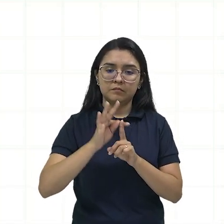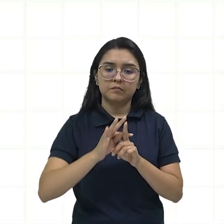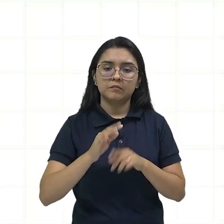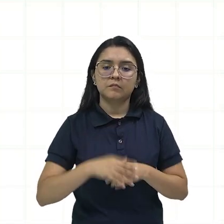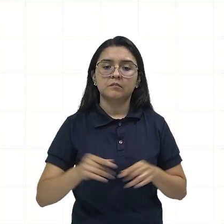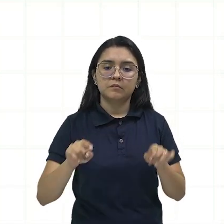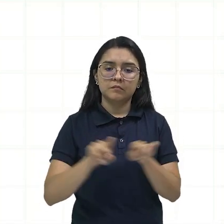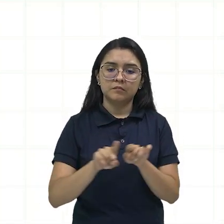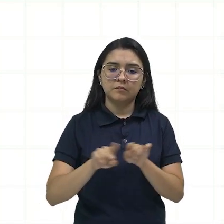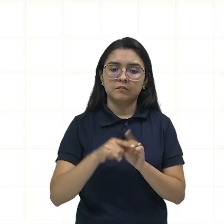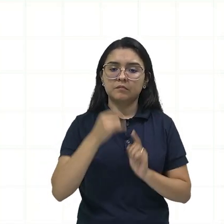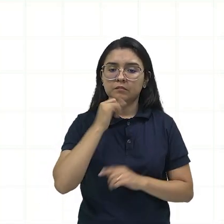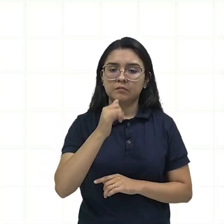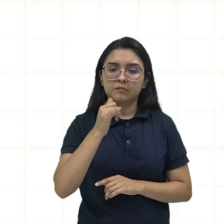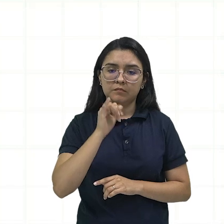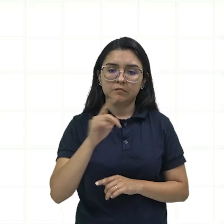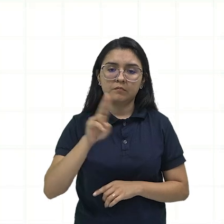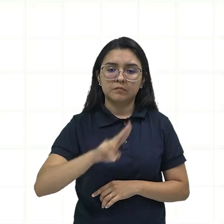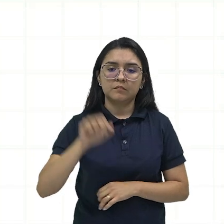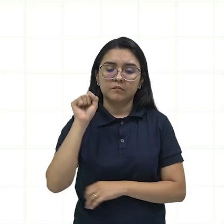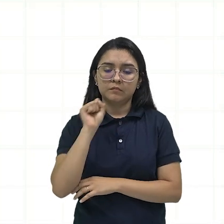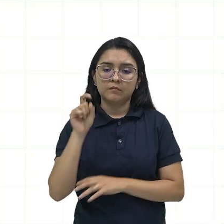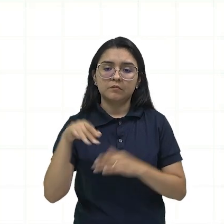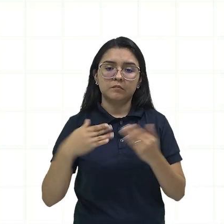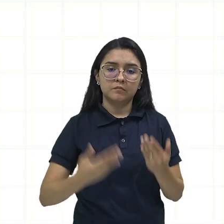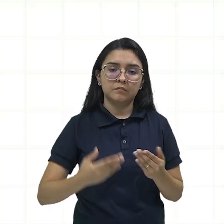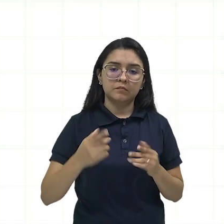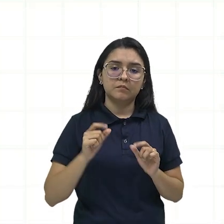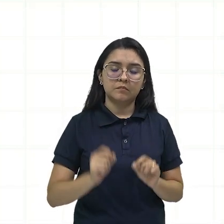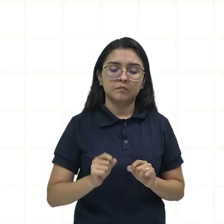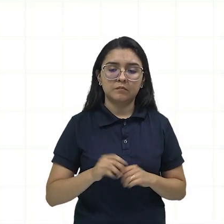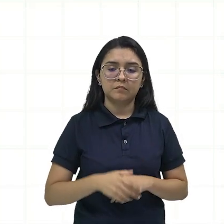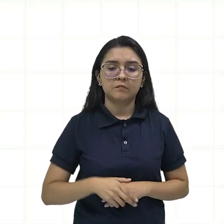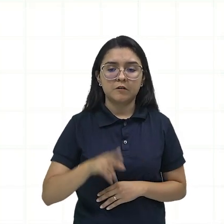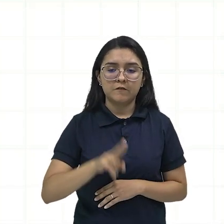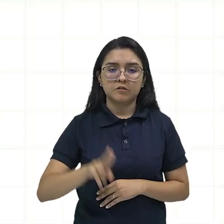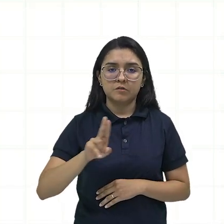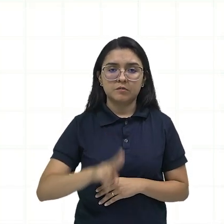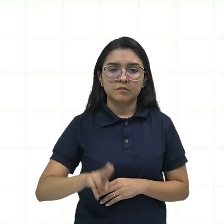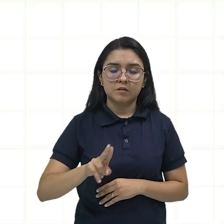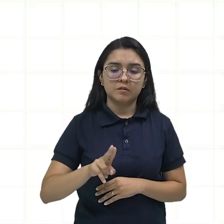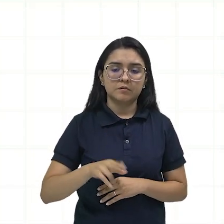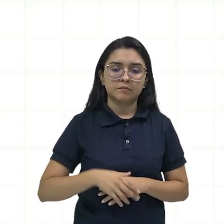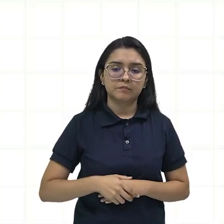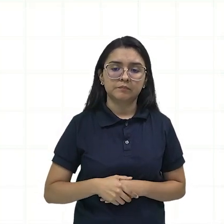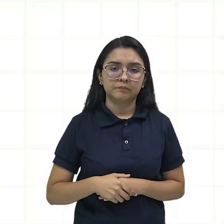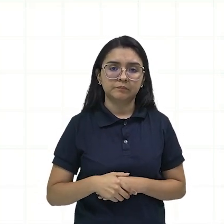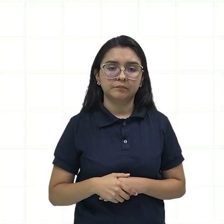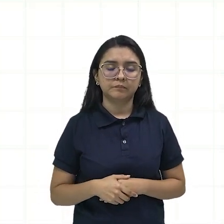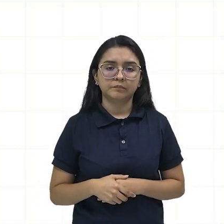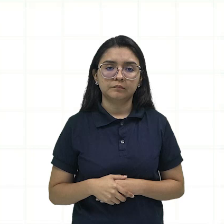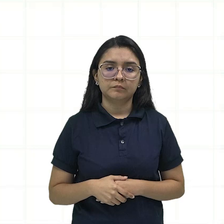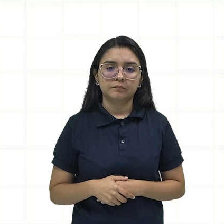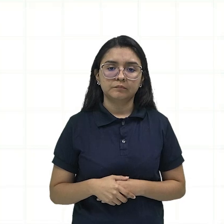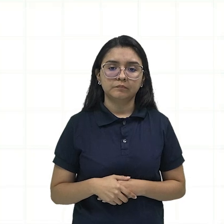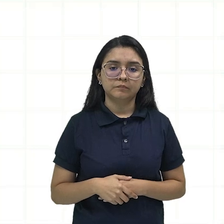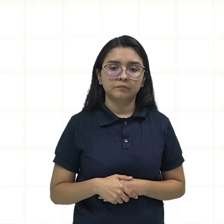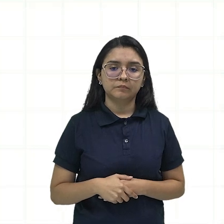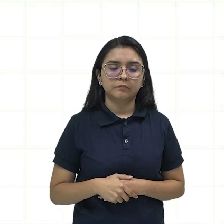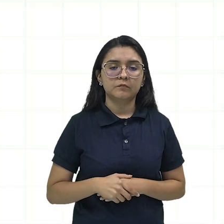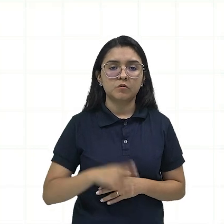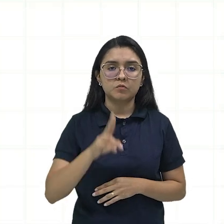térmica, energia veicular, que vai aí ser utilizada a partir